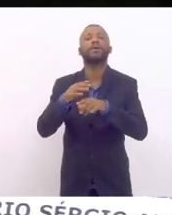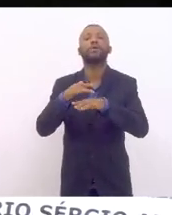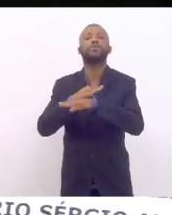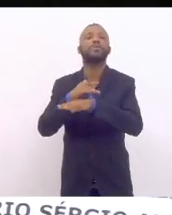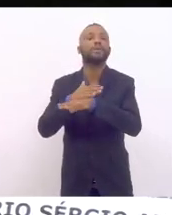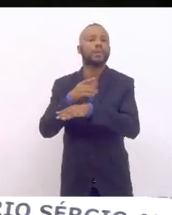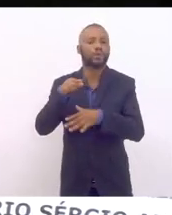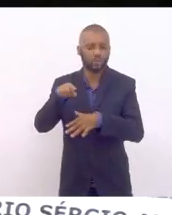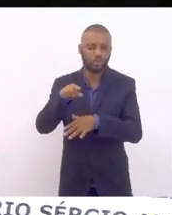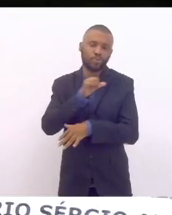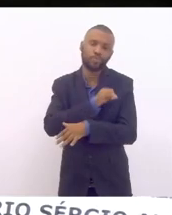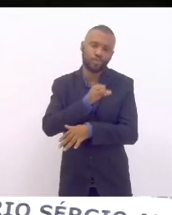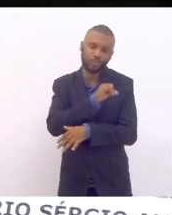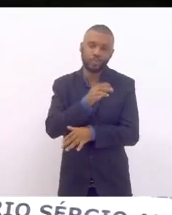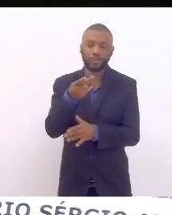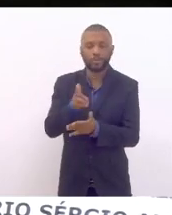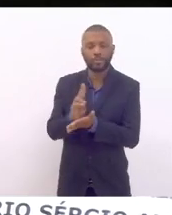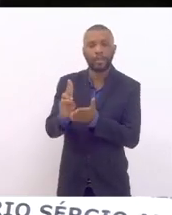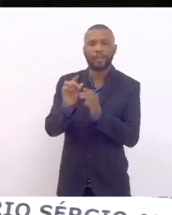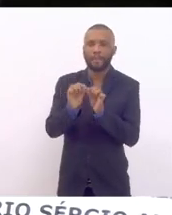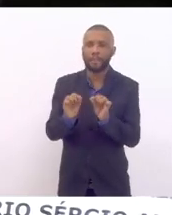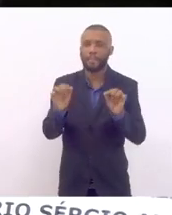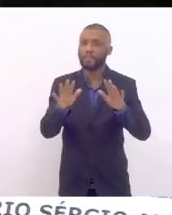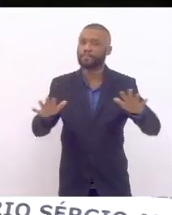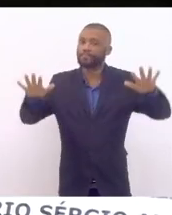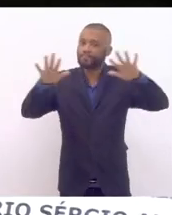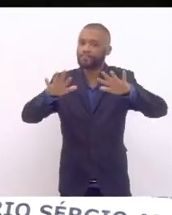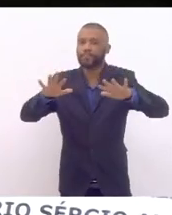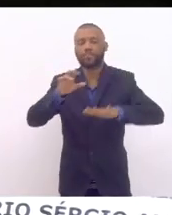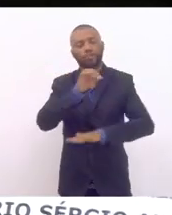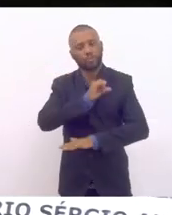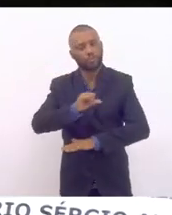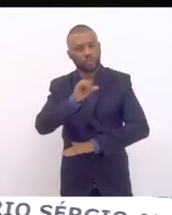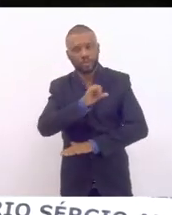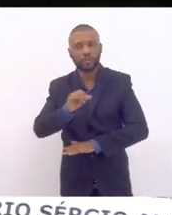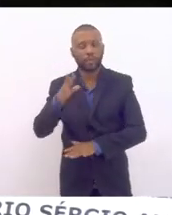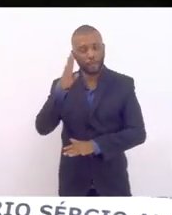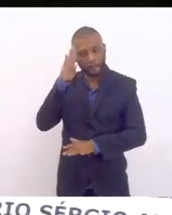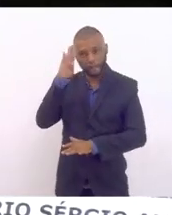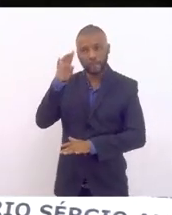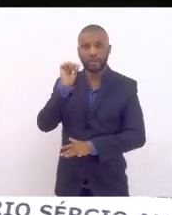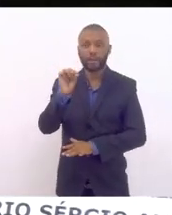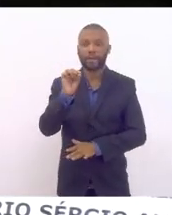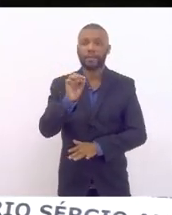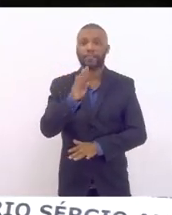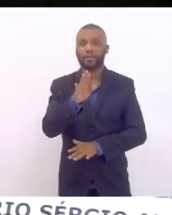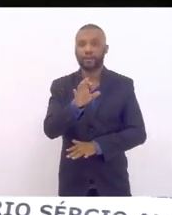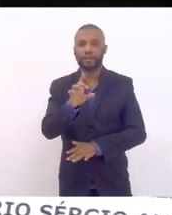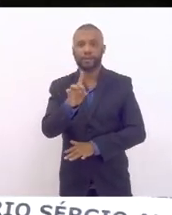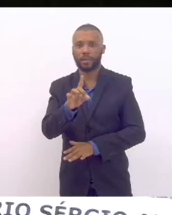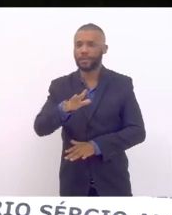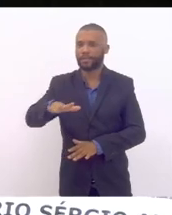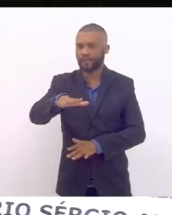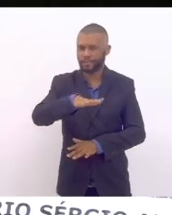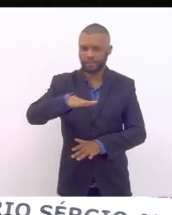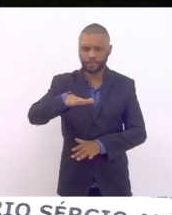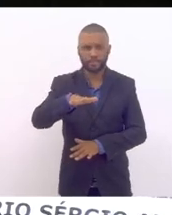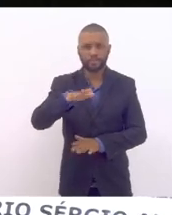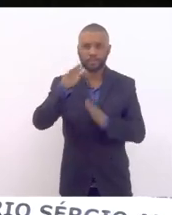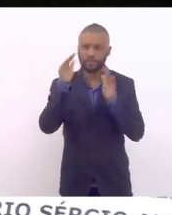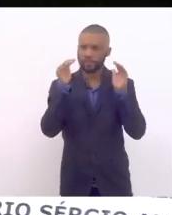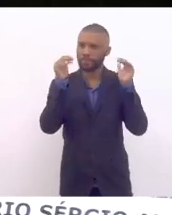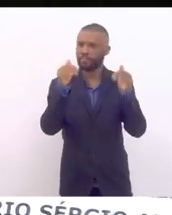da universidade está presente em toda a região do Rio de Janeiro mais presente na Baixada Fluminense